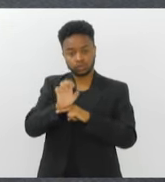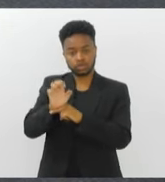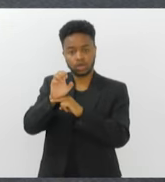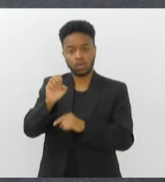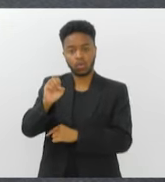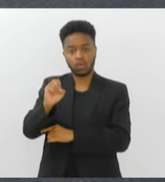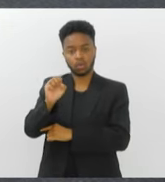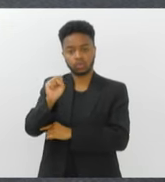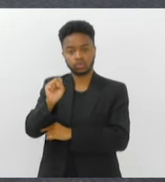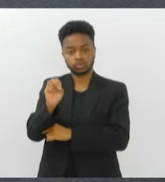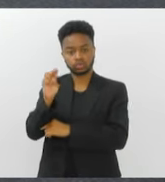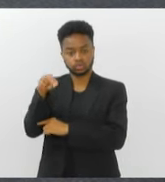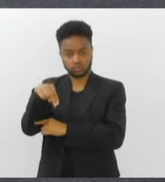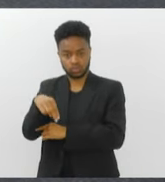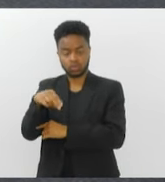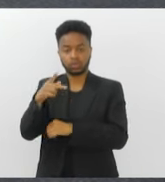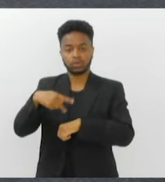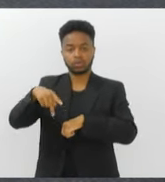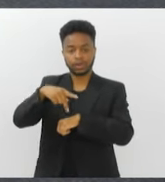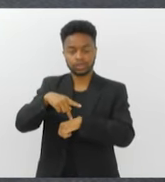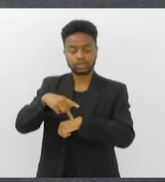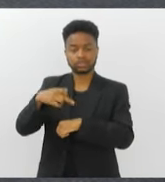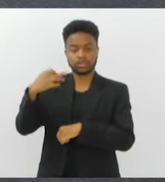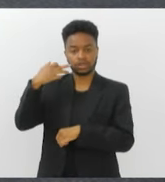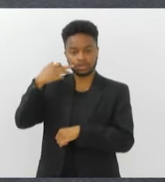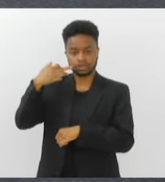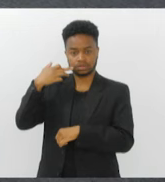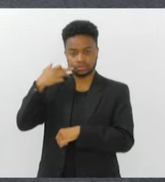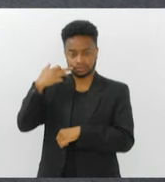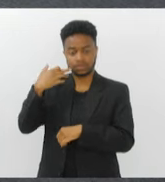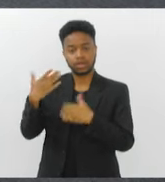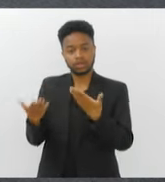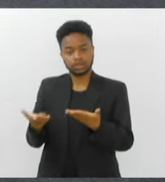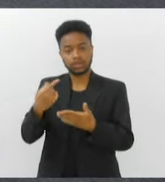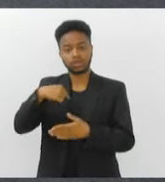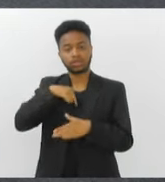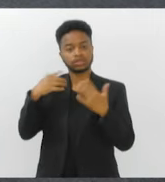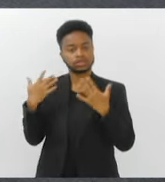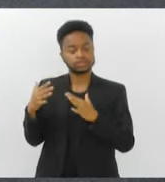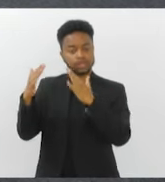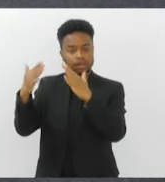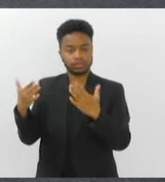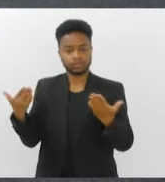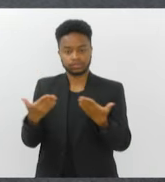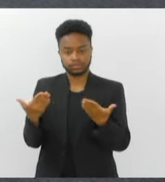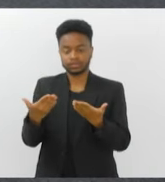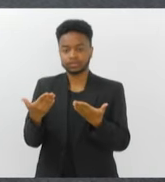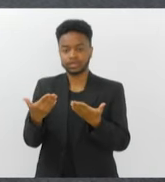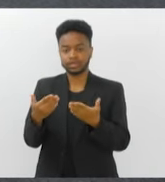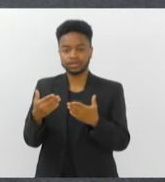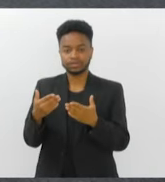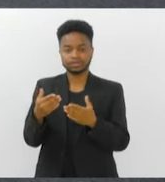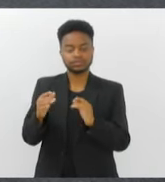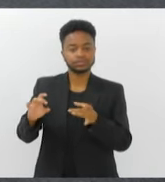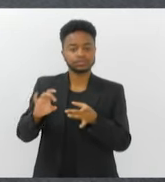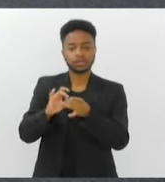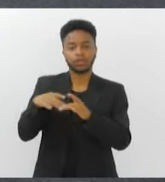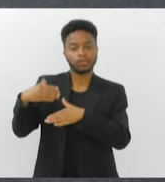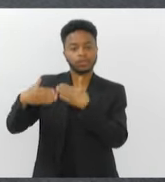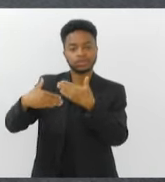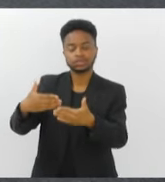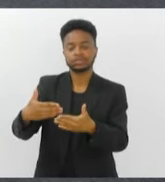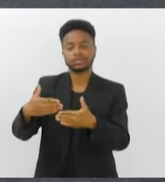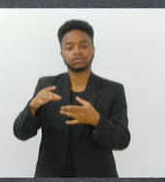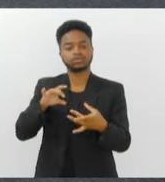que fica no país da Nigéria, e a gente vai fazer essa celebração num processo de